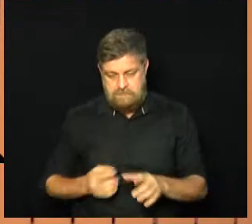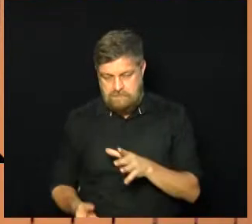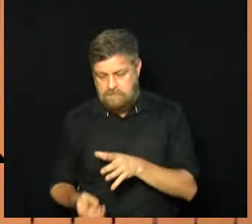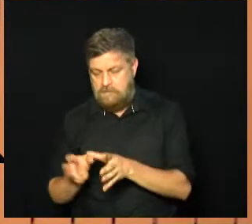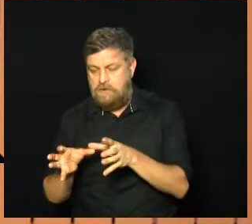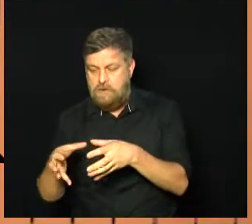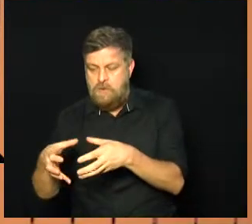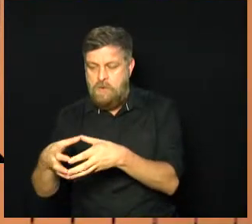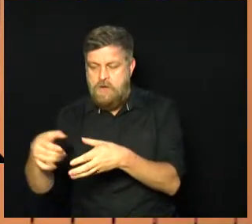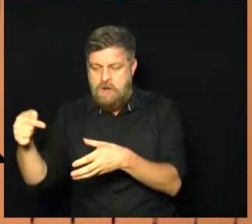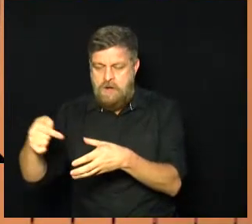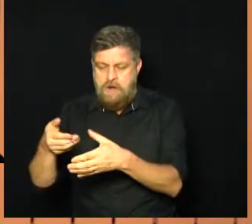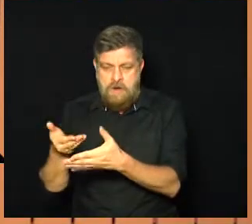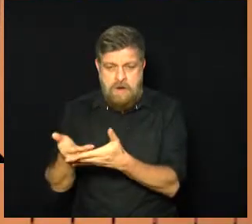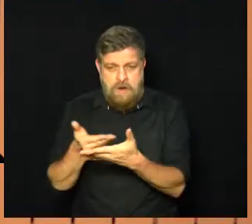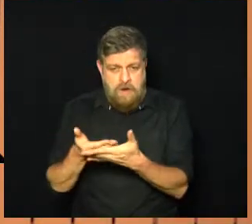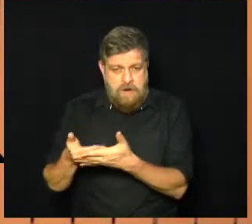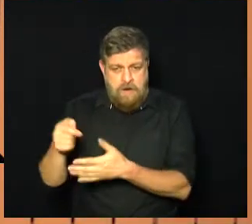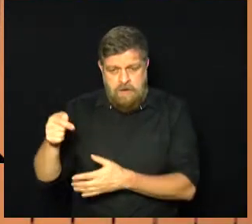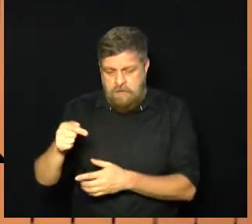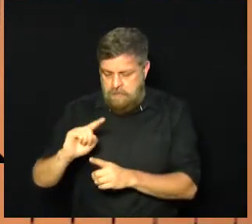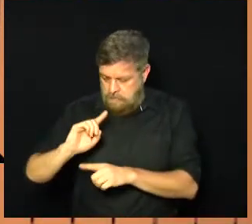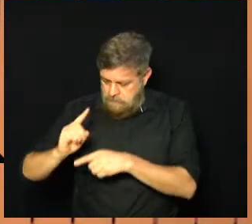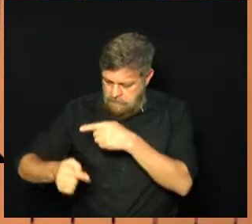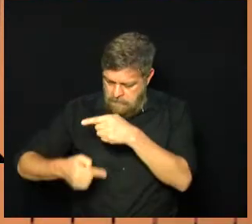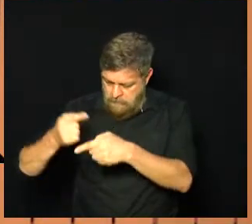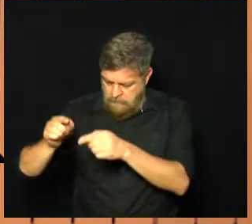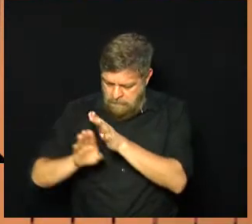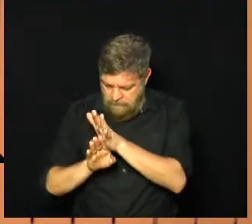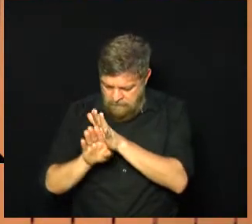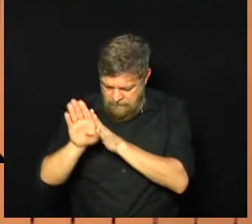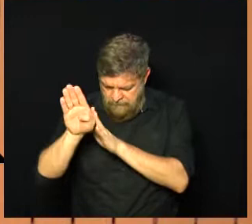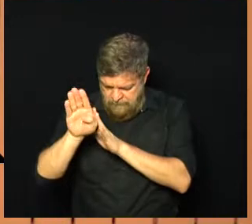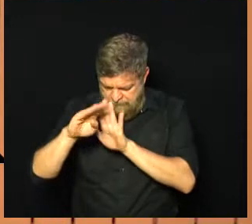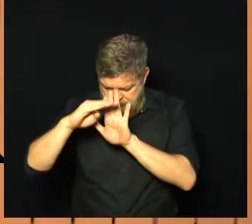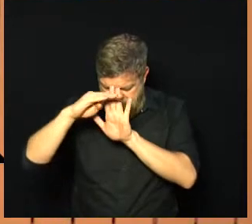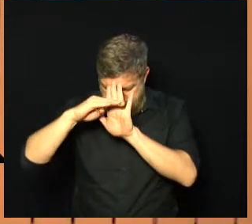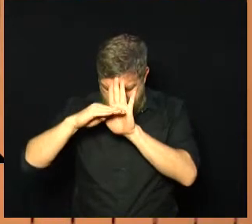aqui, sem dúvidas é um grande avanço para essa construção do plano,